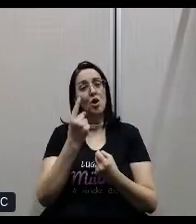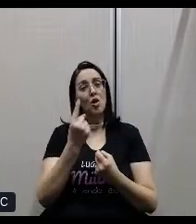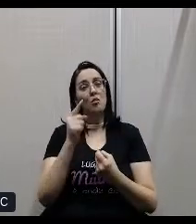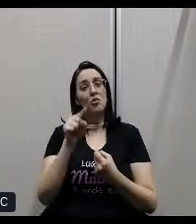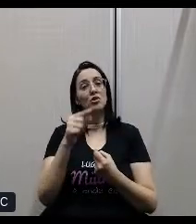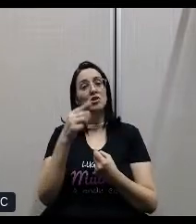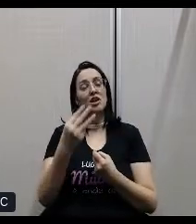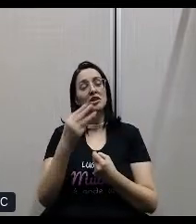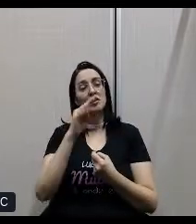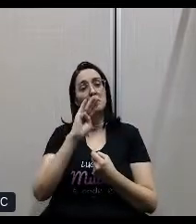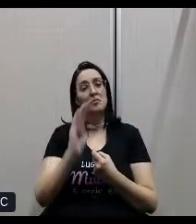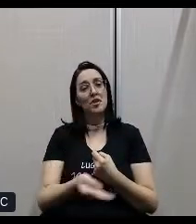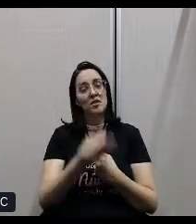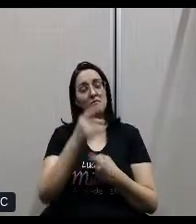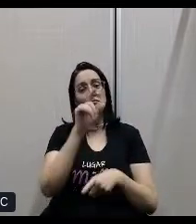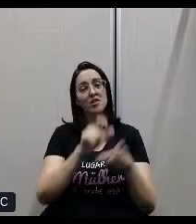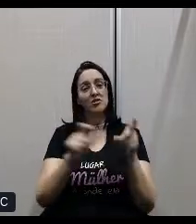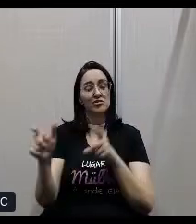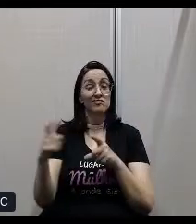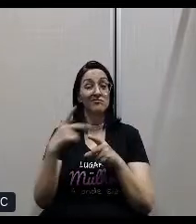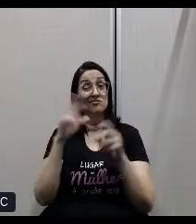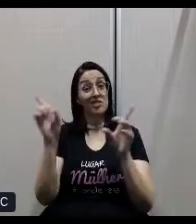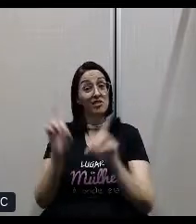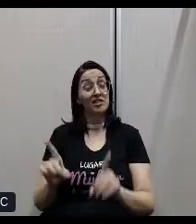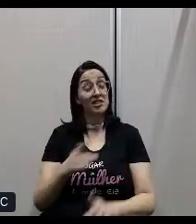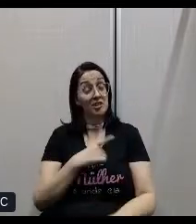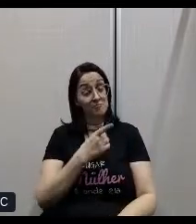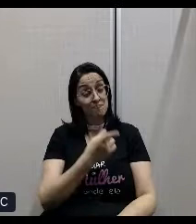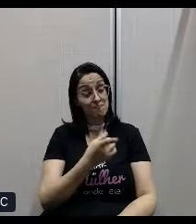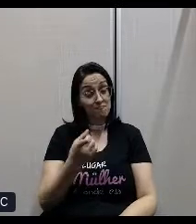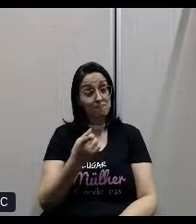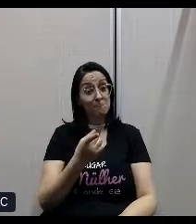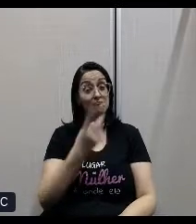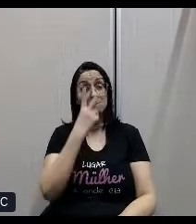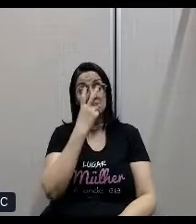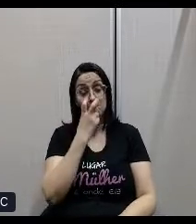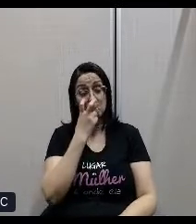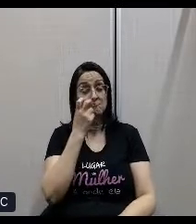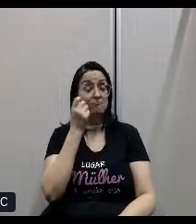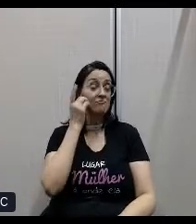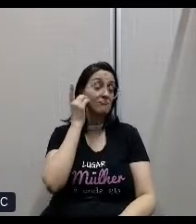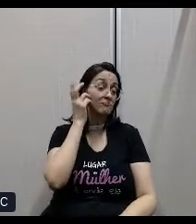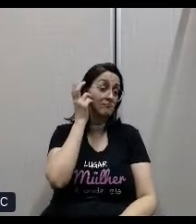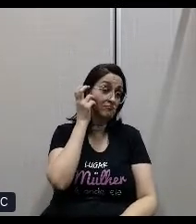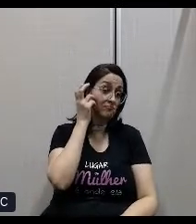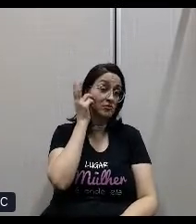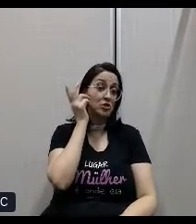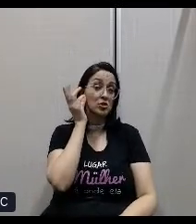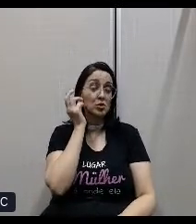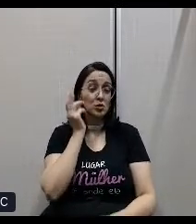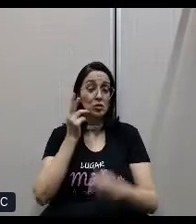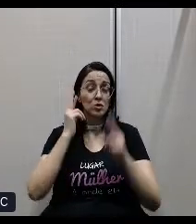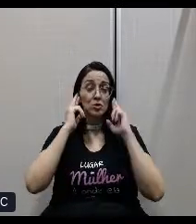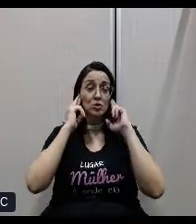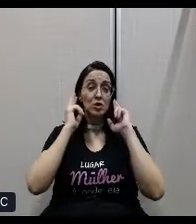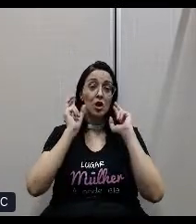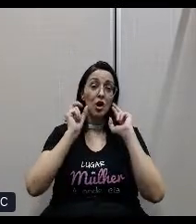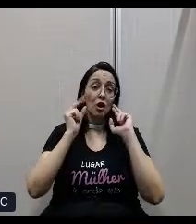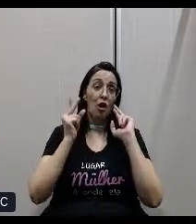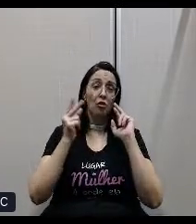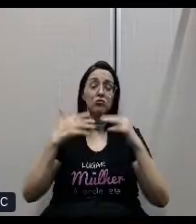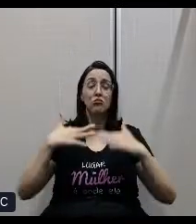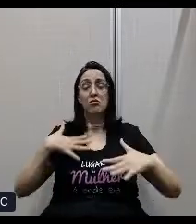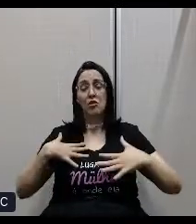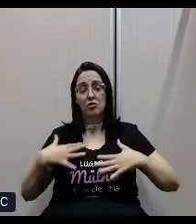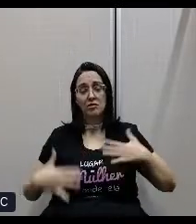de pessoas vivam com algum tipo de deficiência, seja visual, auditiva ou remota. Isso representa 17%